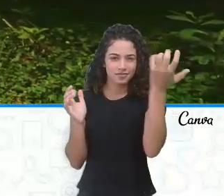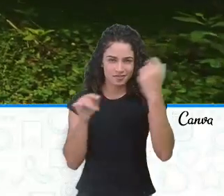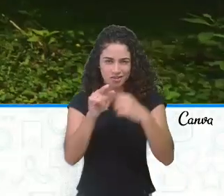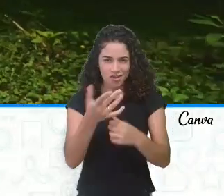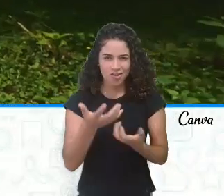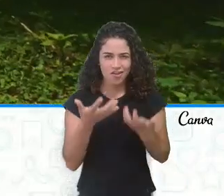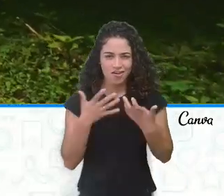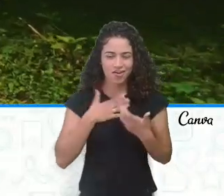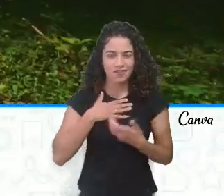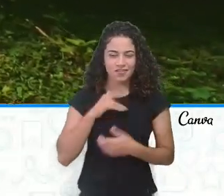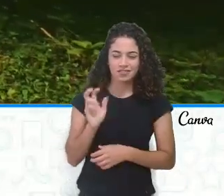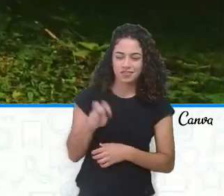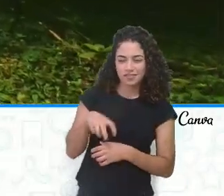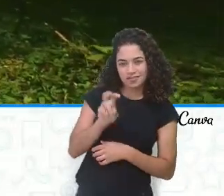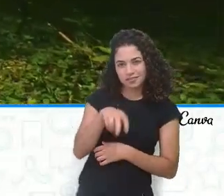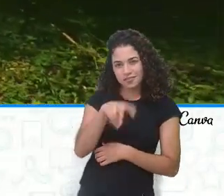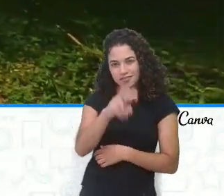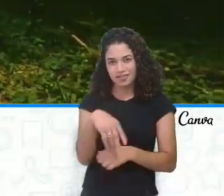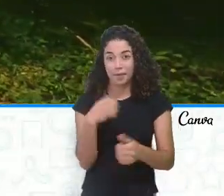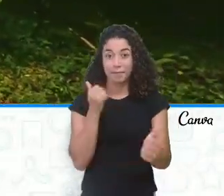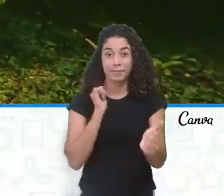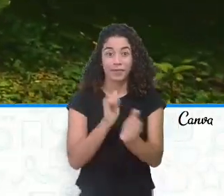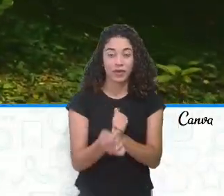trilhas de esportes assim diferenciados?